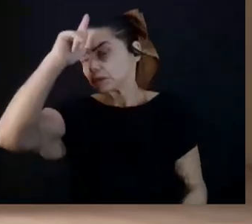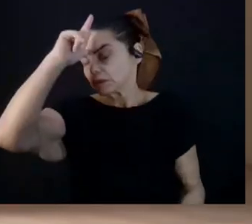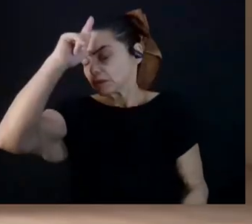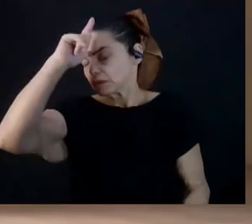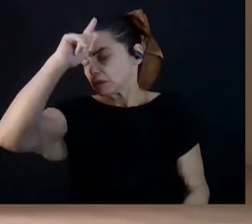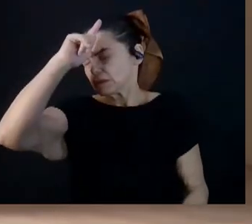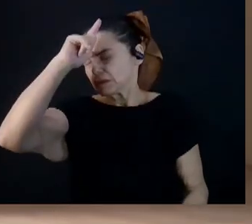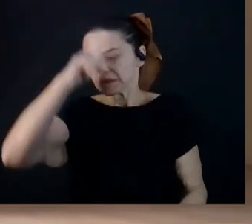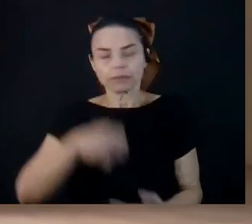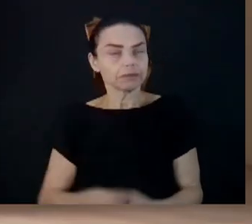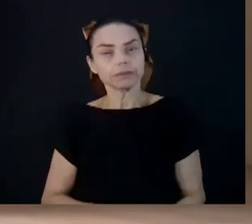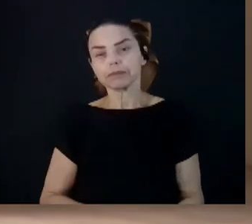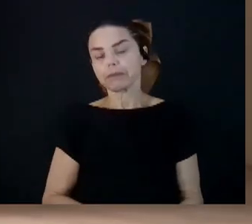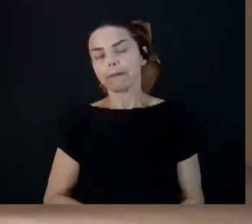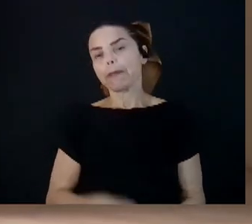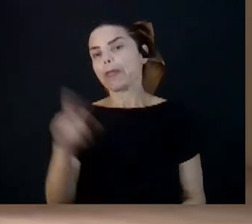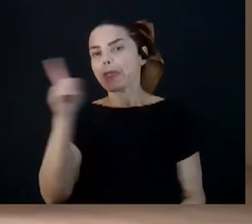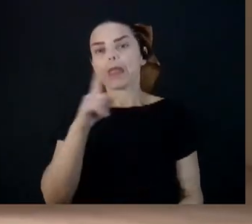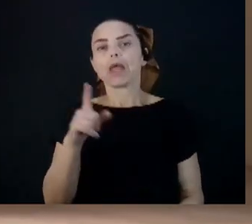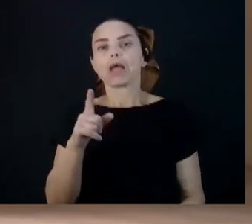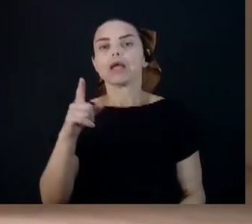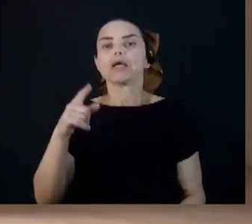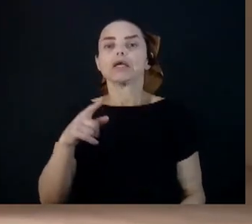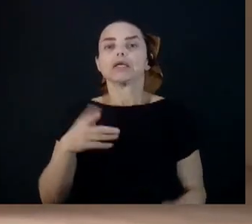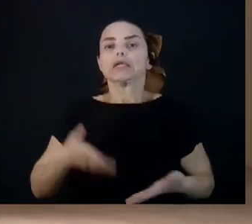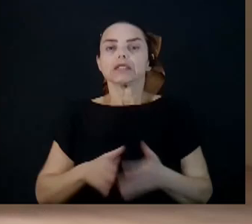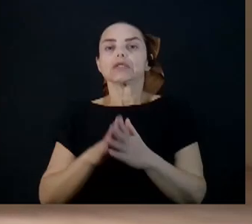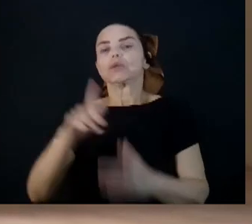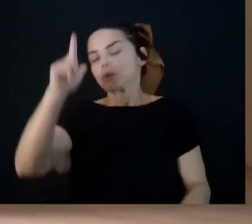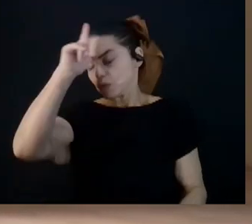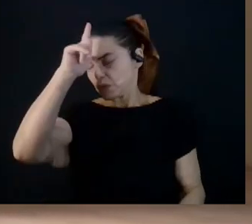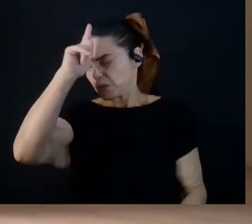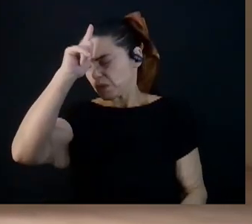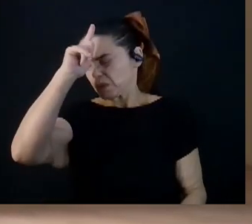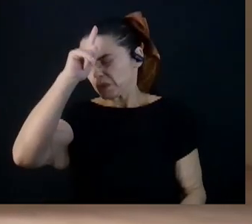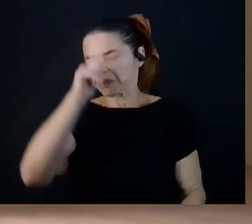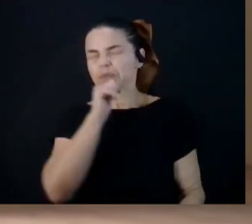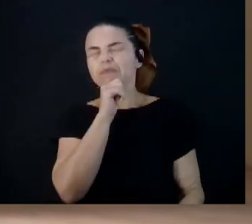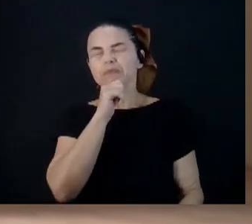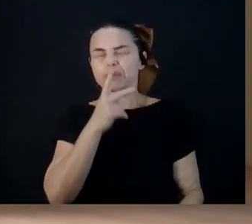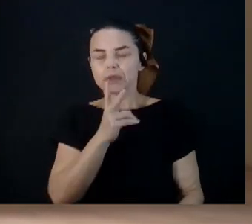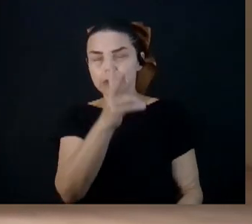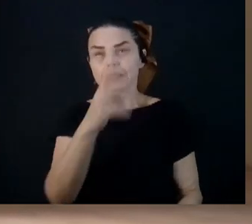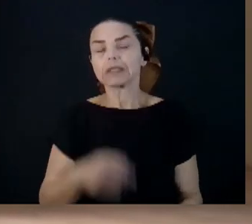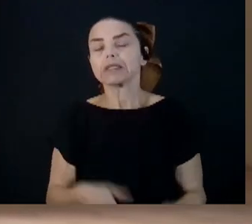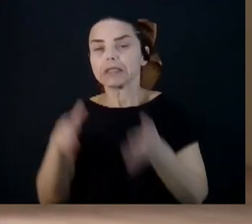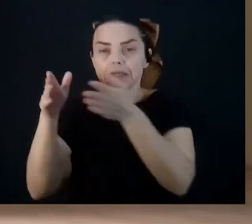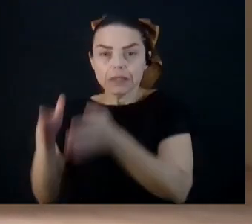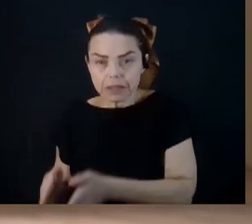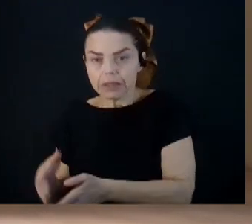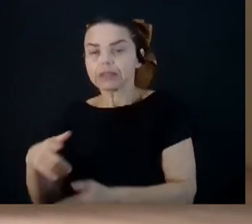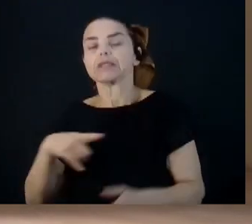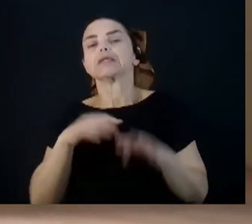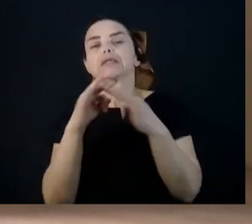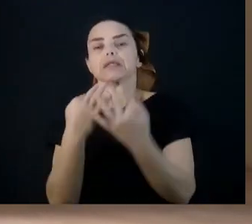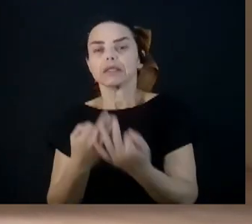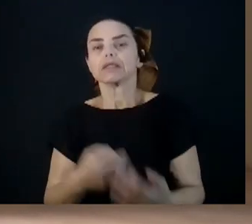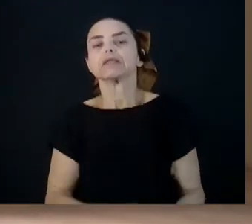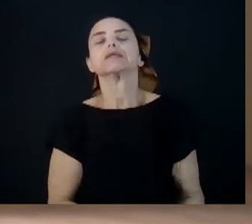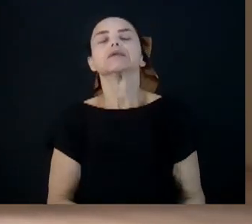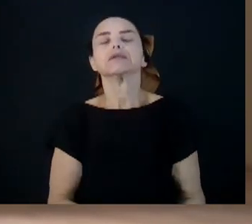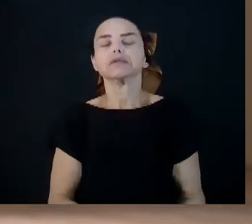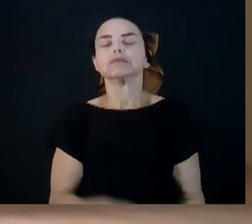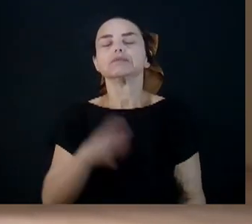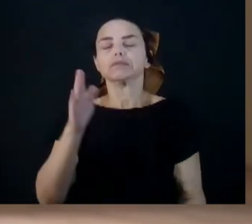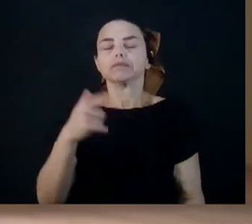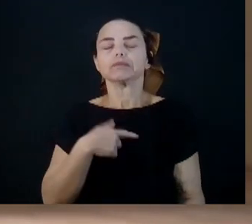né? E a gente ainda sepulta pessoas lá, famílias que ainda têm, né, tem jazigos lá,